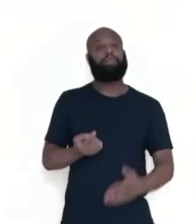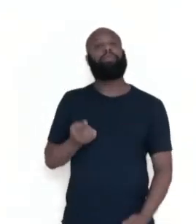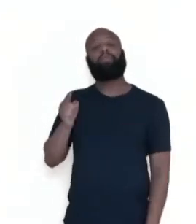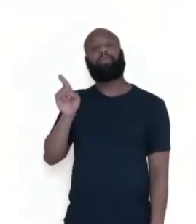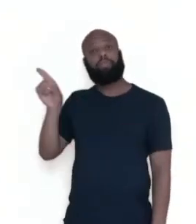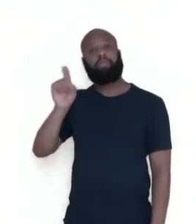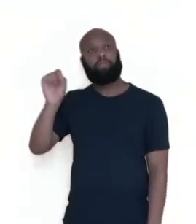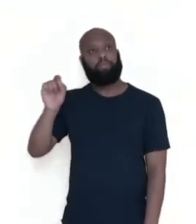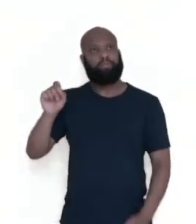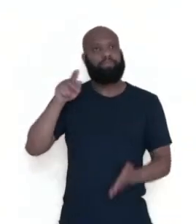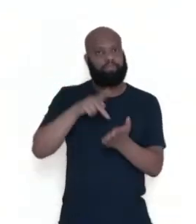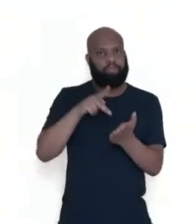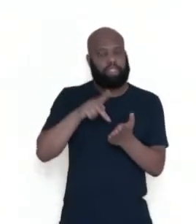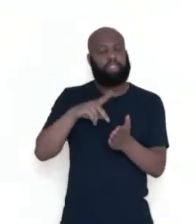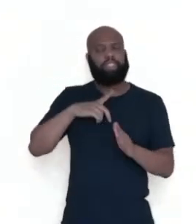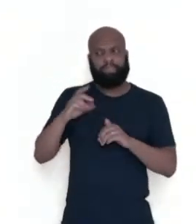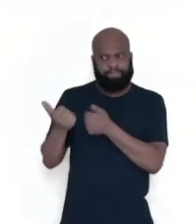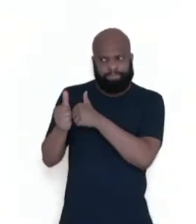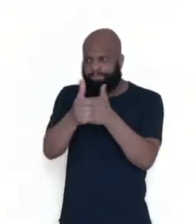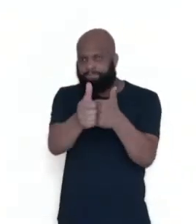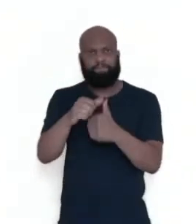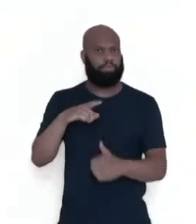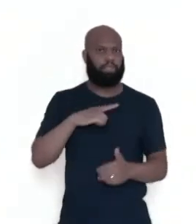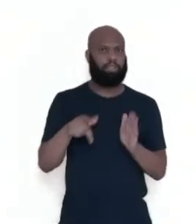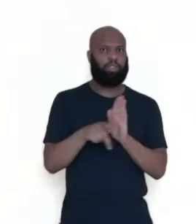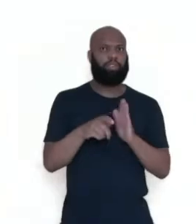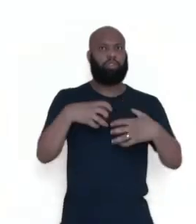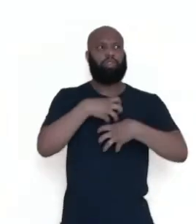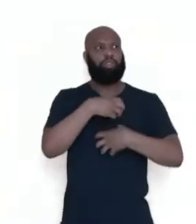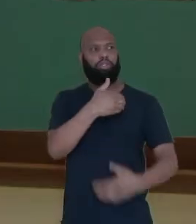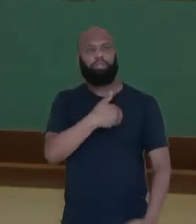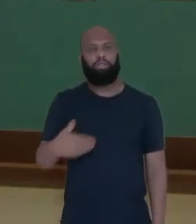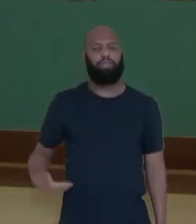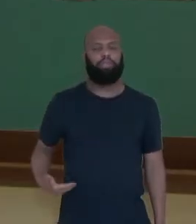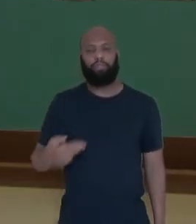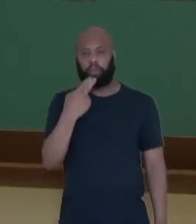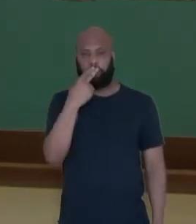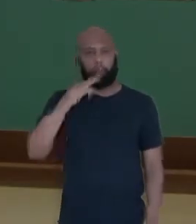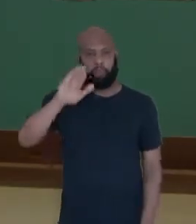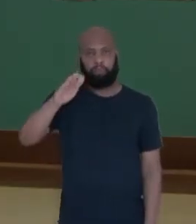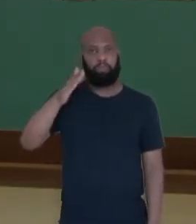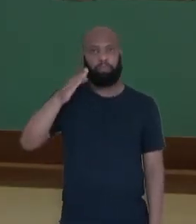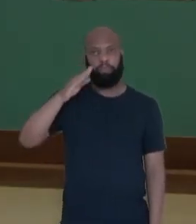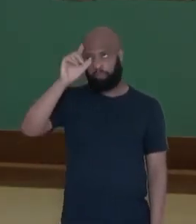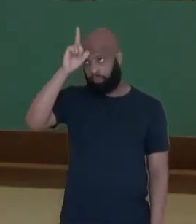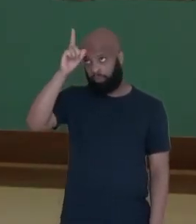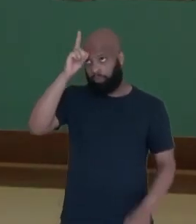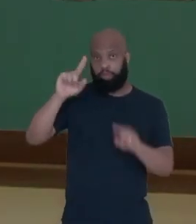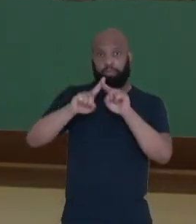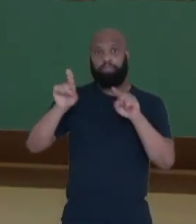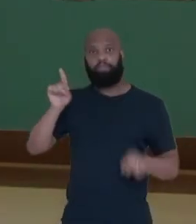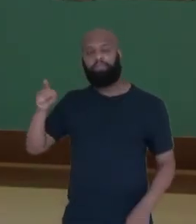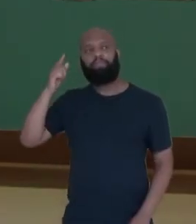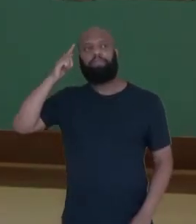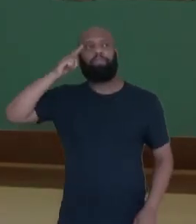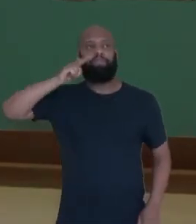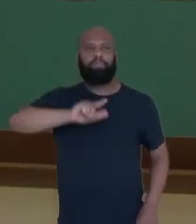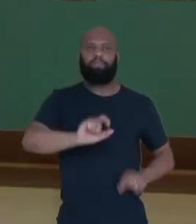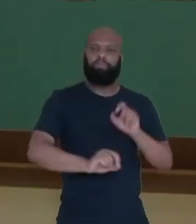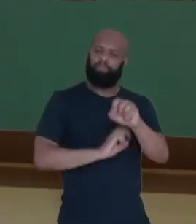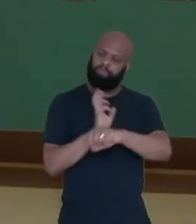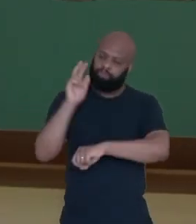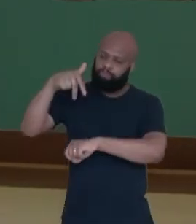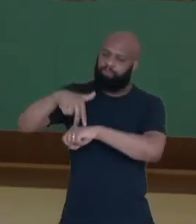foi, de fato, perseguida pelo regime nazista alemão, mas ela acaba se destacando